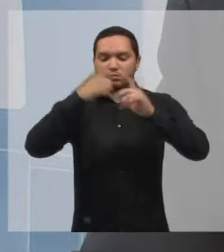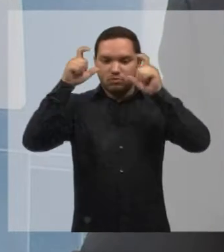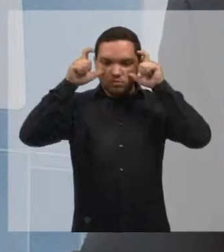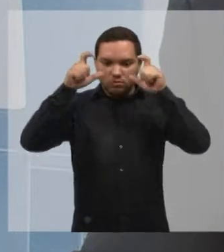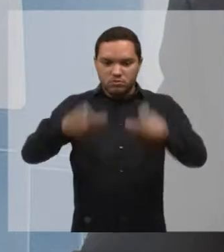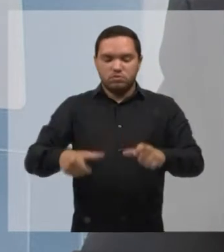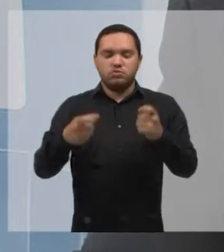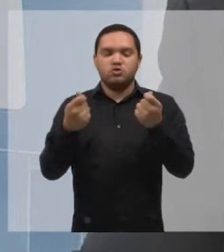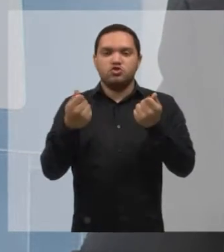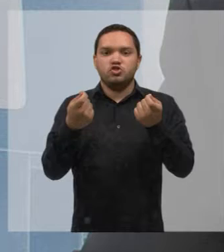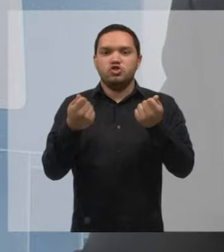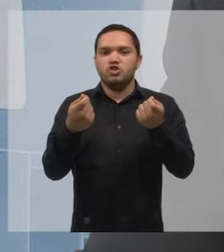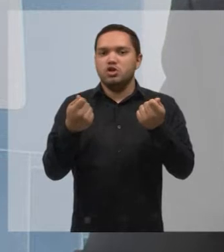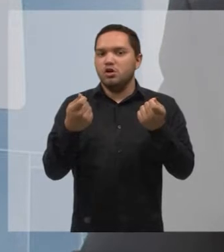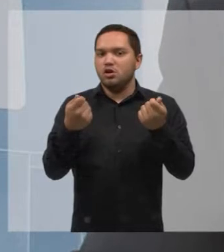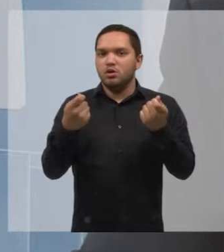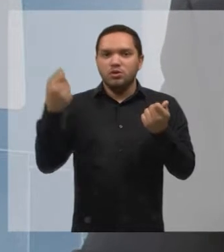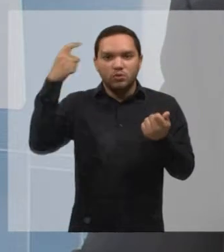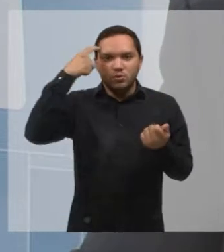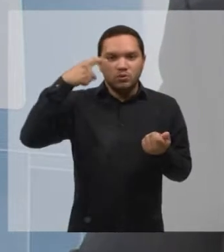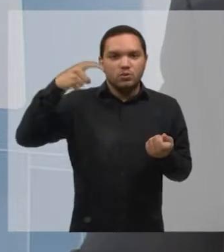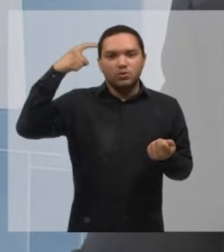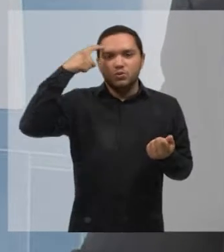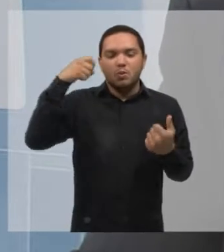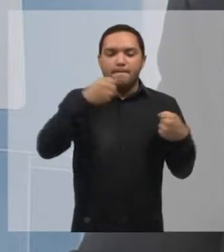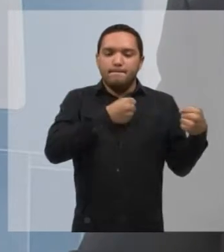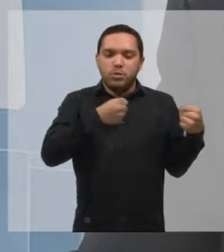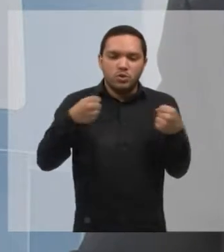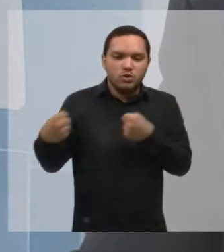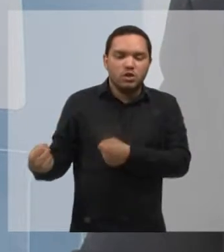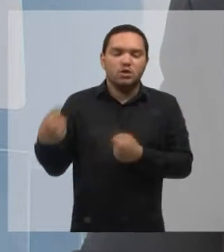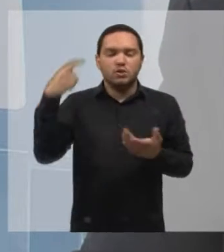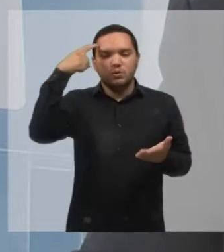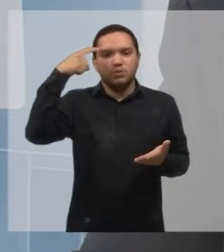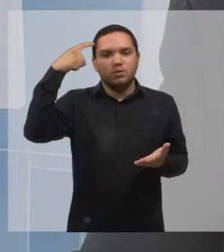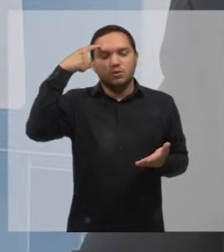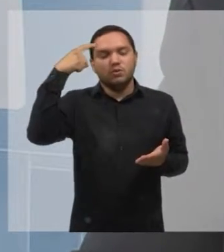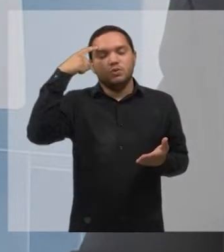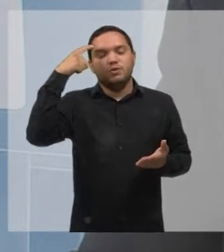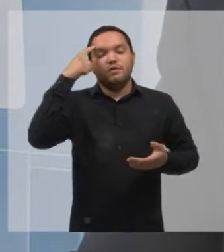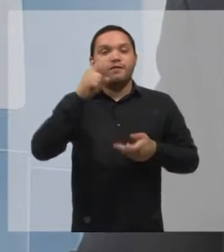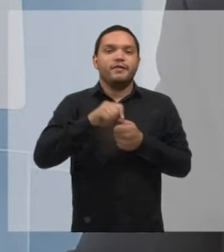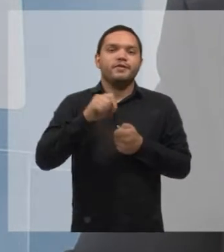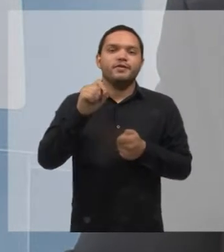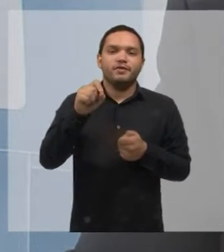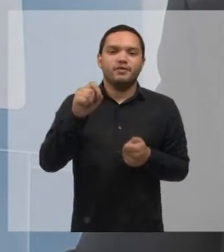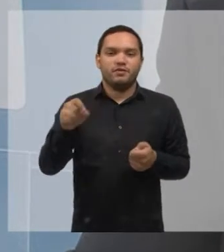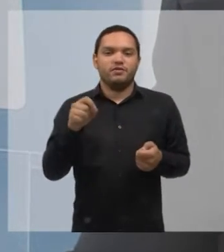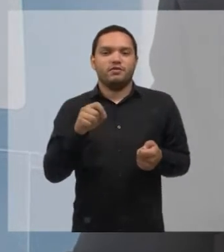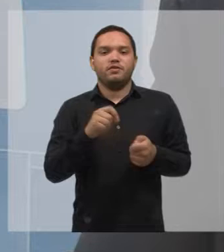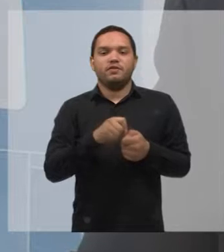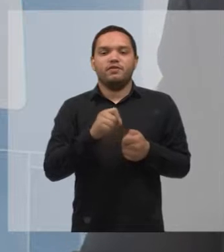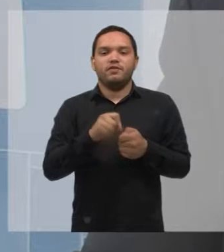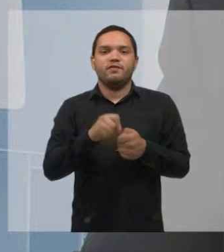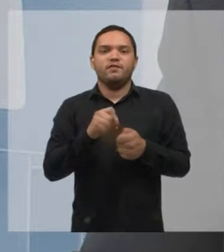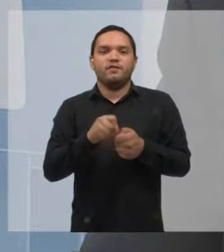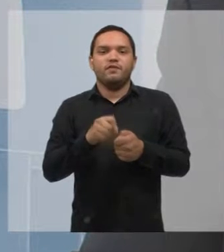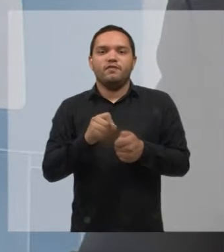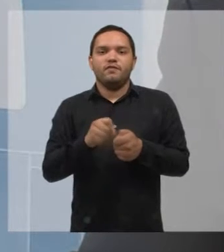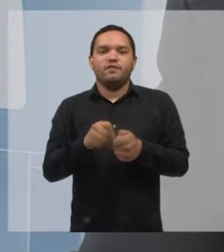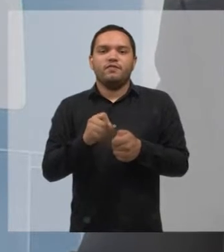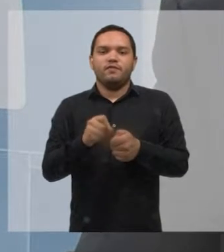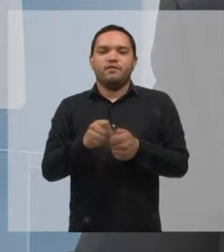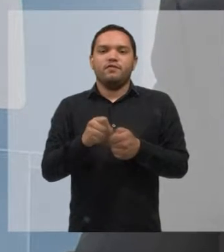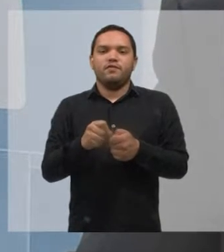a volúpia pela grana, pelo dinheiro, pelo poder, faz com que esses homens fabriquem vulcões